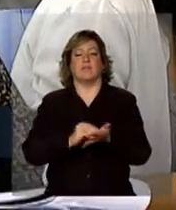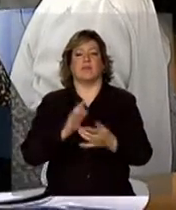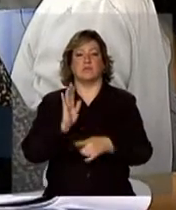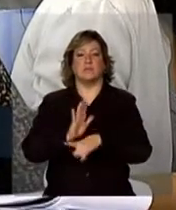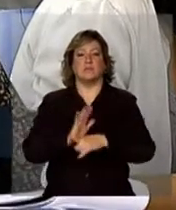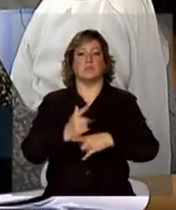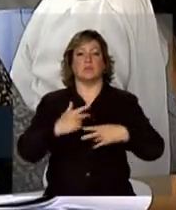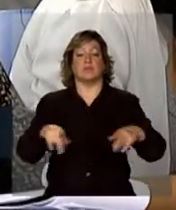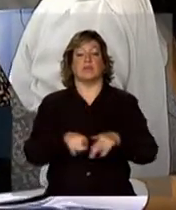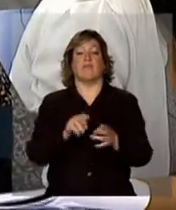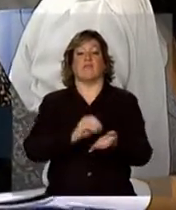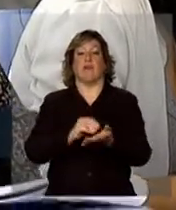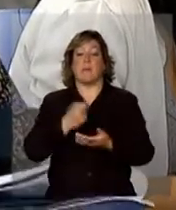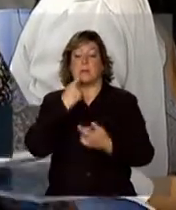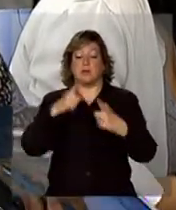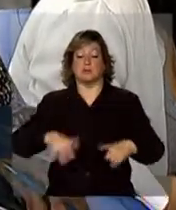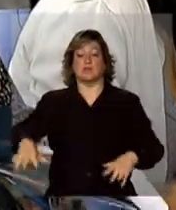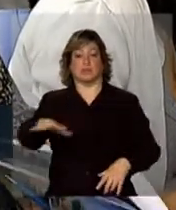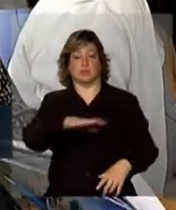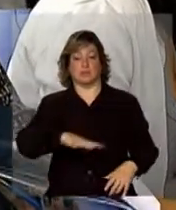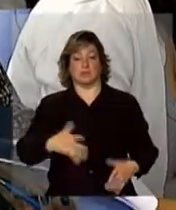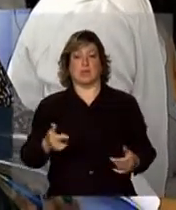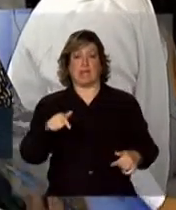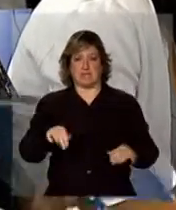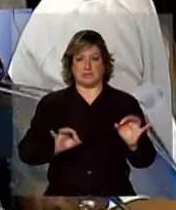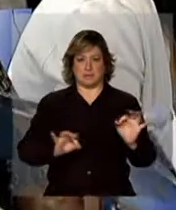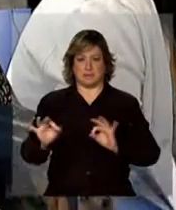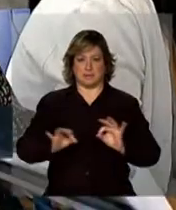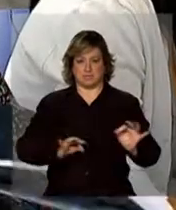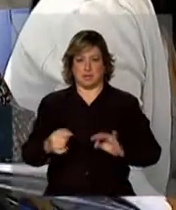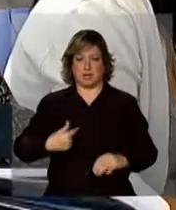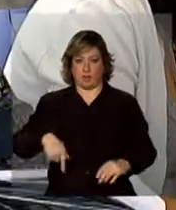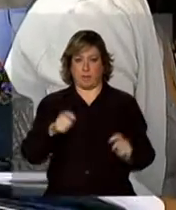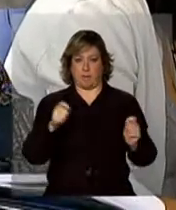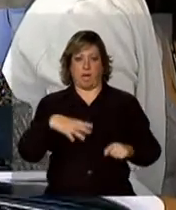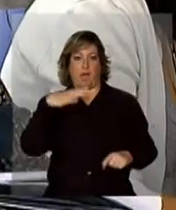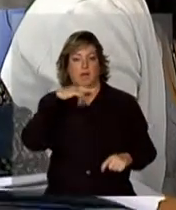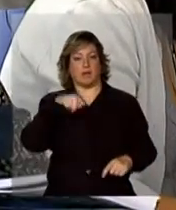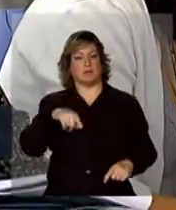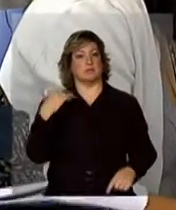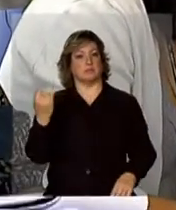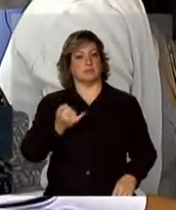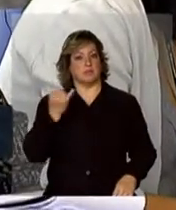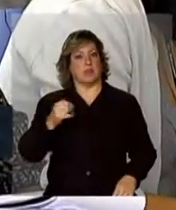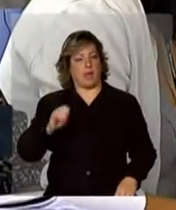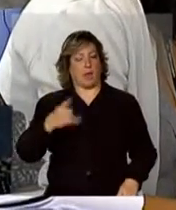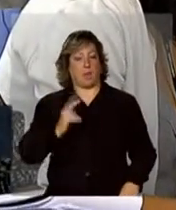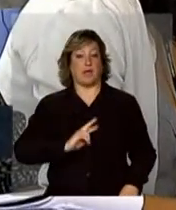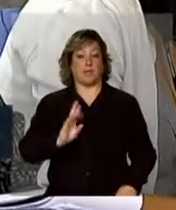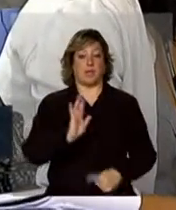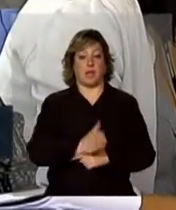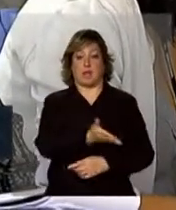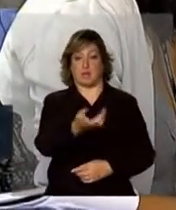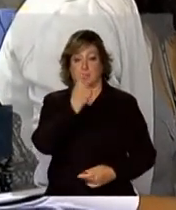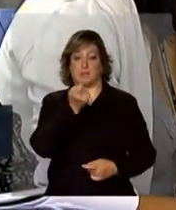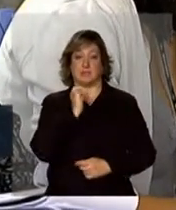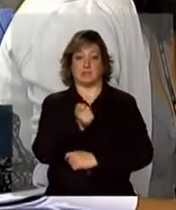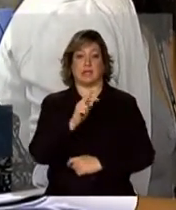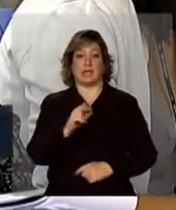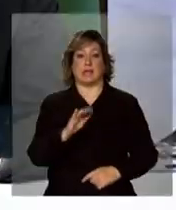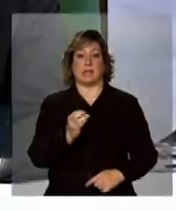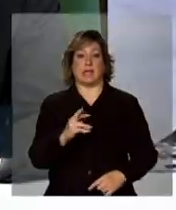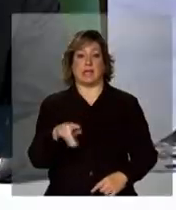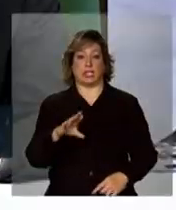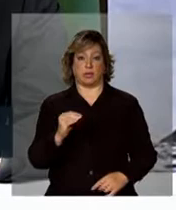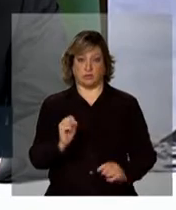também da falta de peixe na região. Esse plano, a gente pode considerar também que é uma resposta a esses pescadores e ribeirinhos?